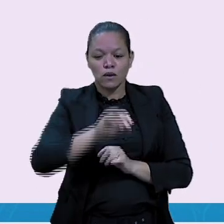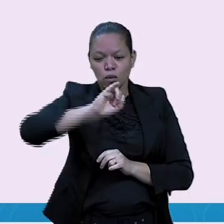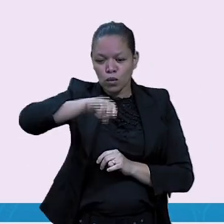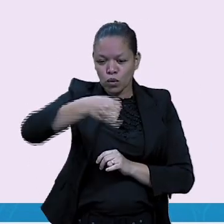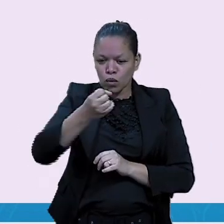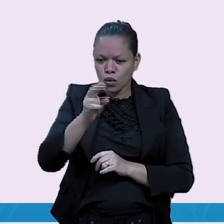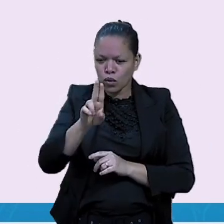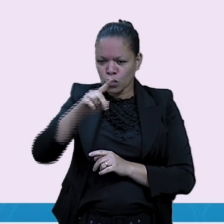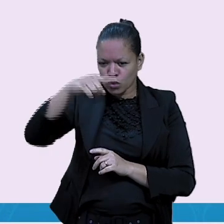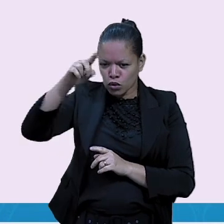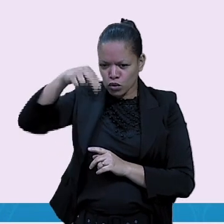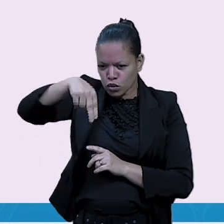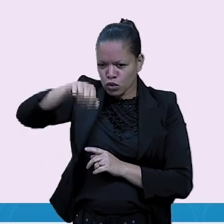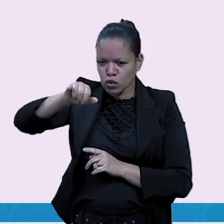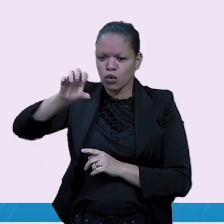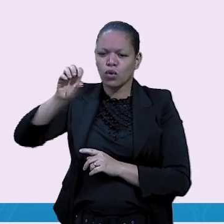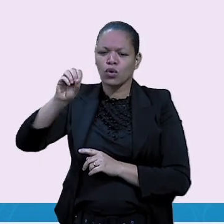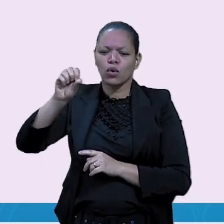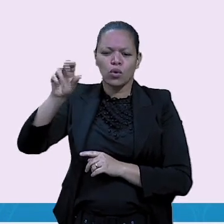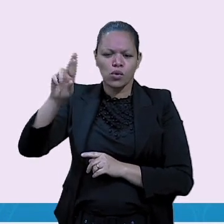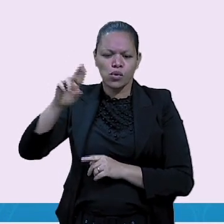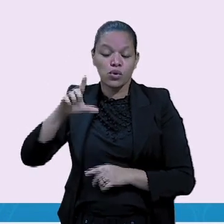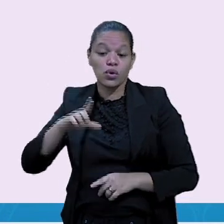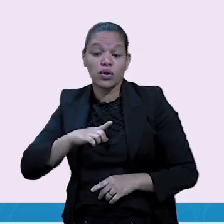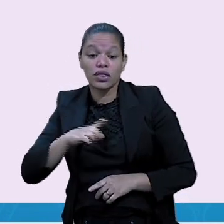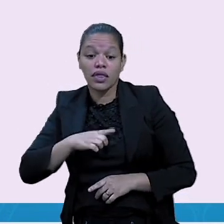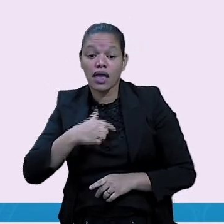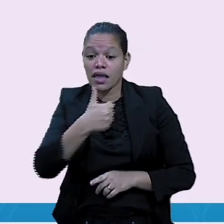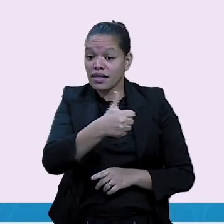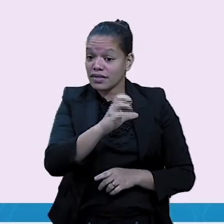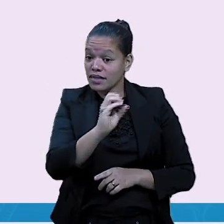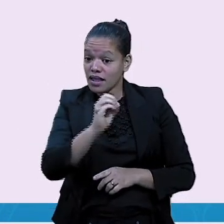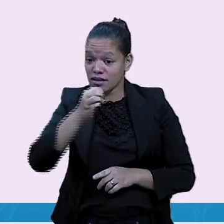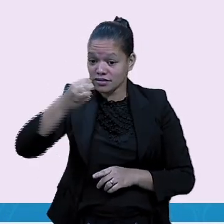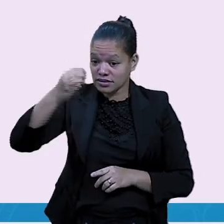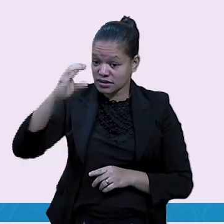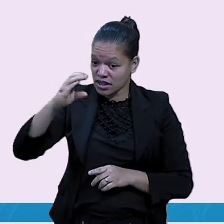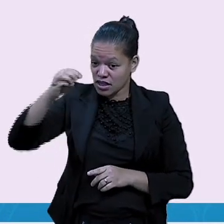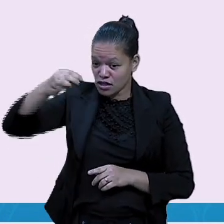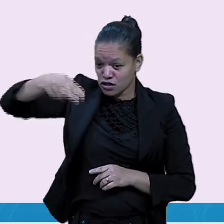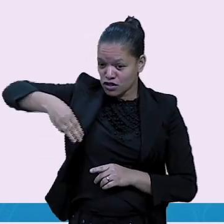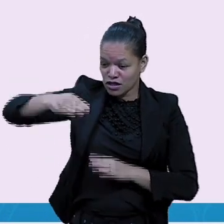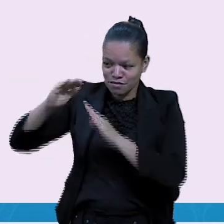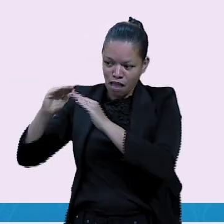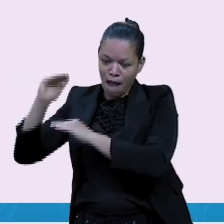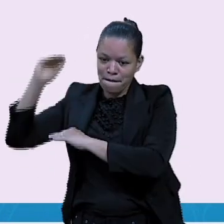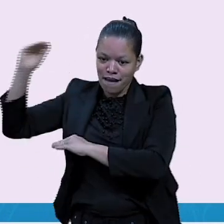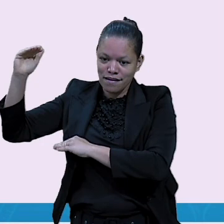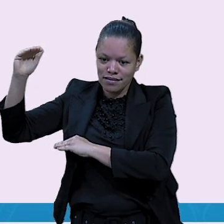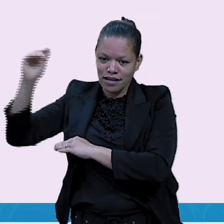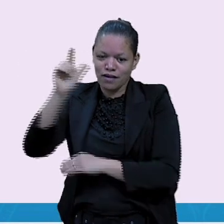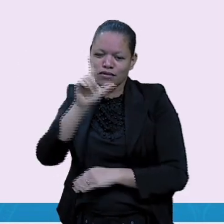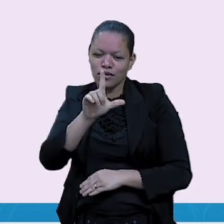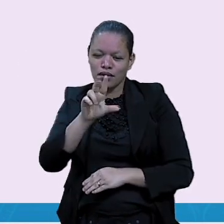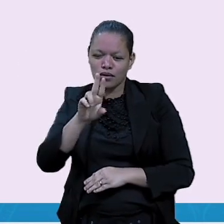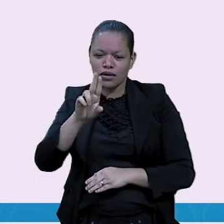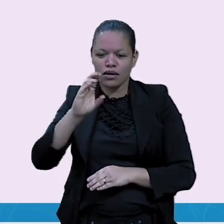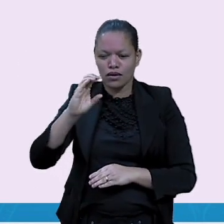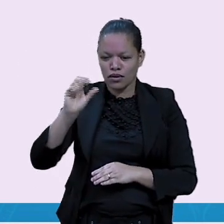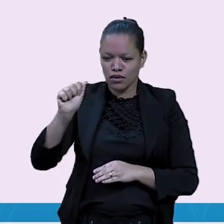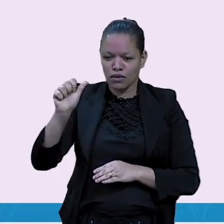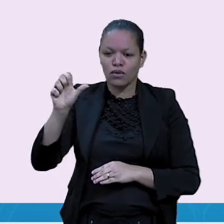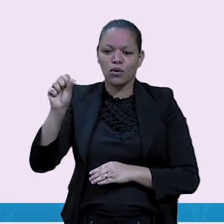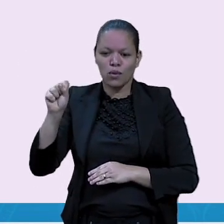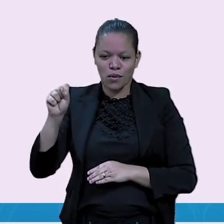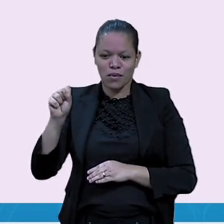ficando forte e crescendo bastante. Você também está comendo? Tem que comer para ficar bem bacana a altura.